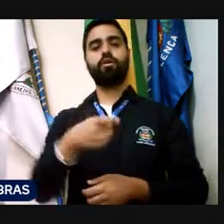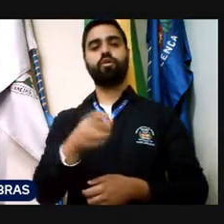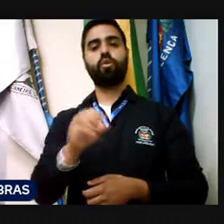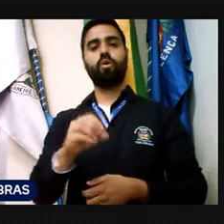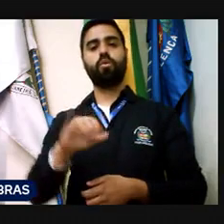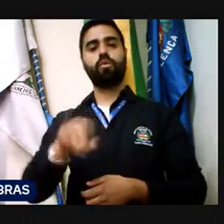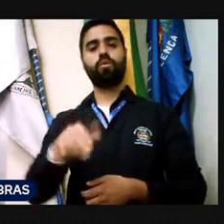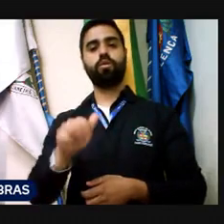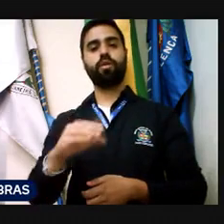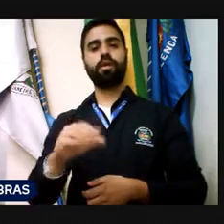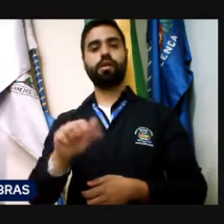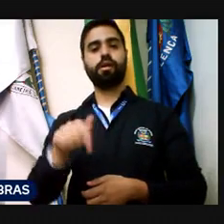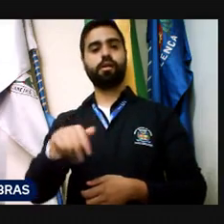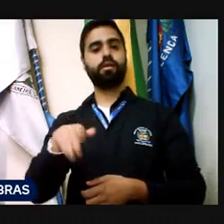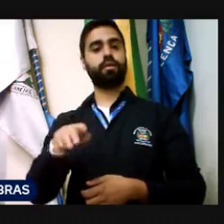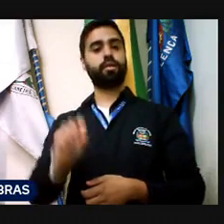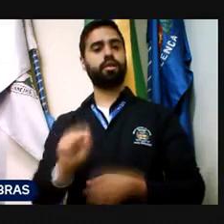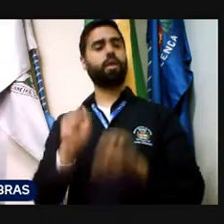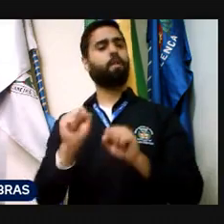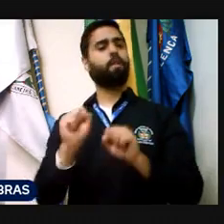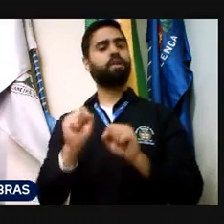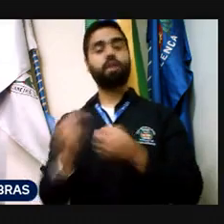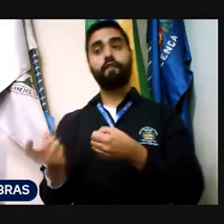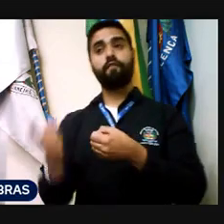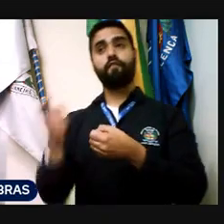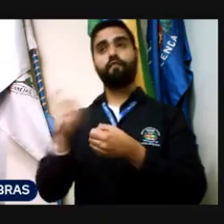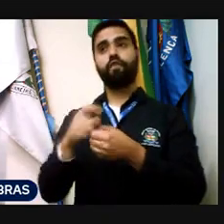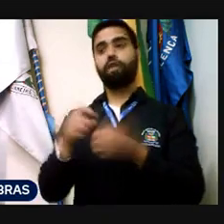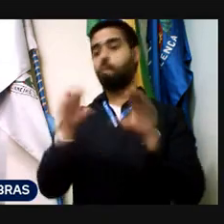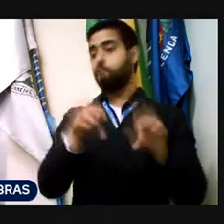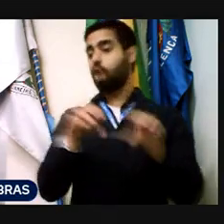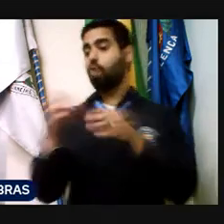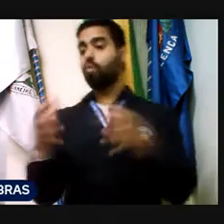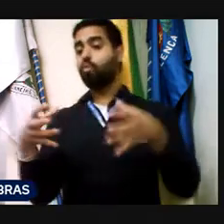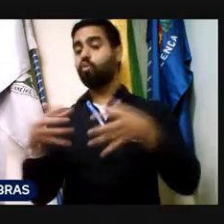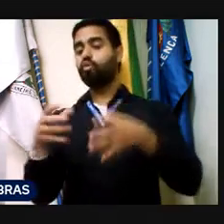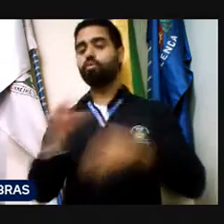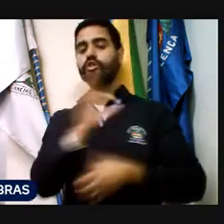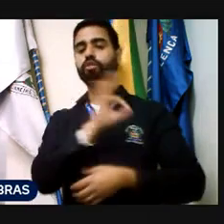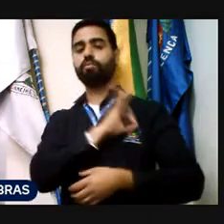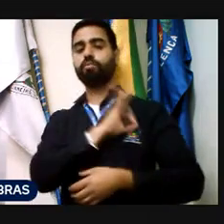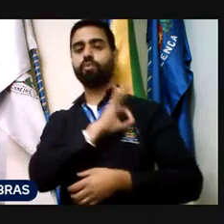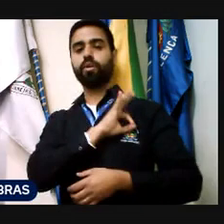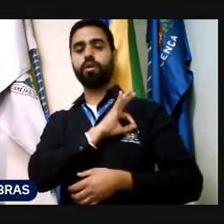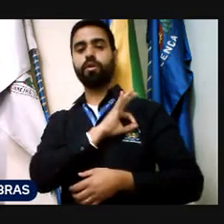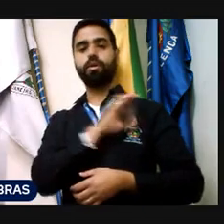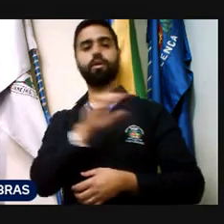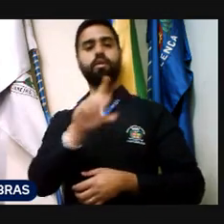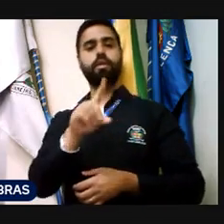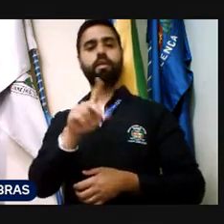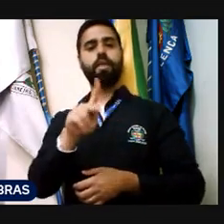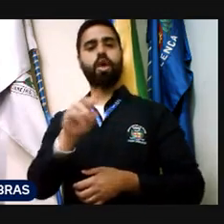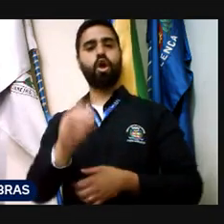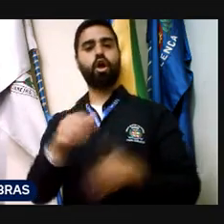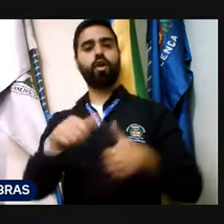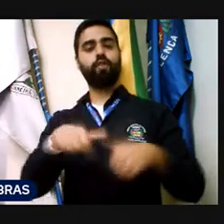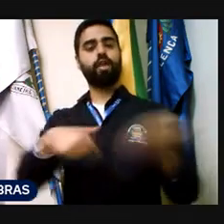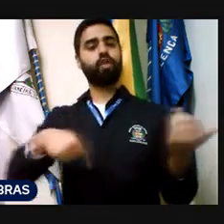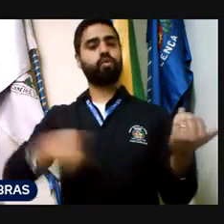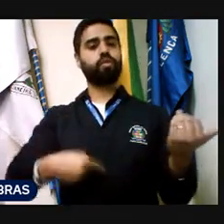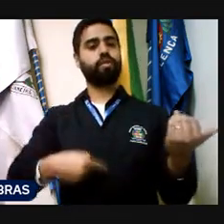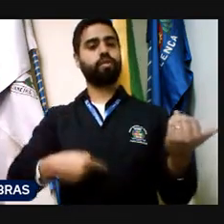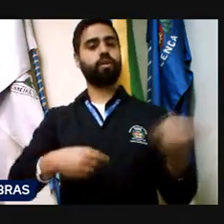Busnello, solicitando a reativação do destacamento de policiamento ostensivo DPO no Distrito de